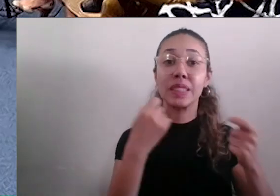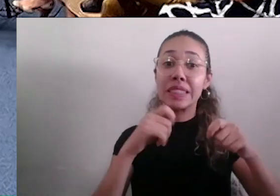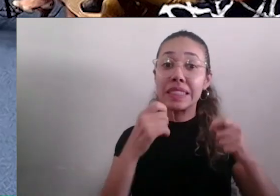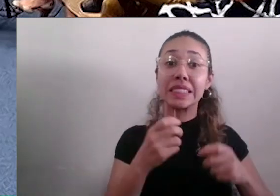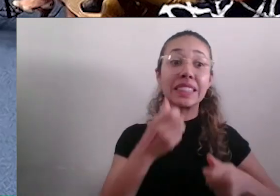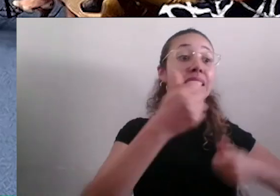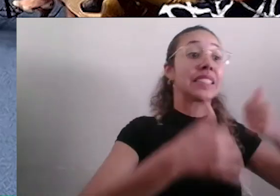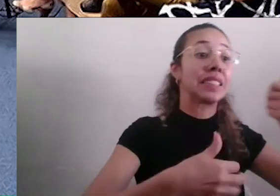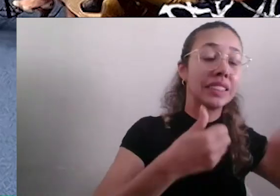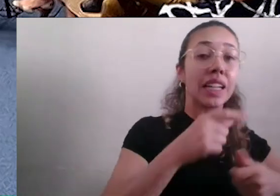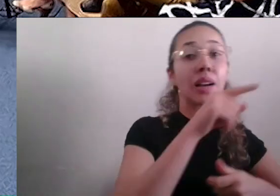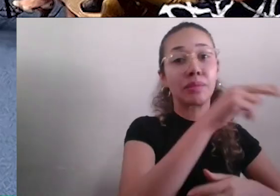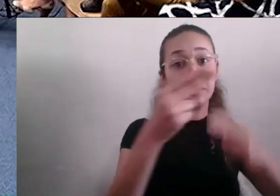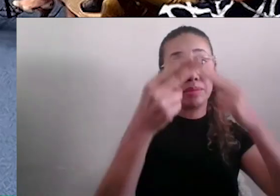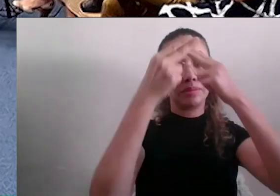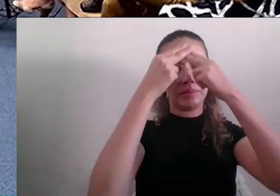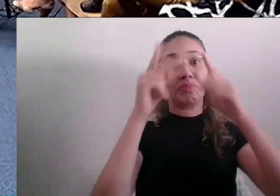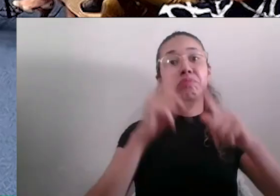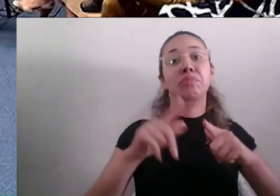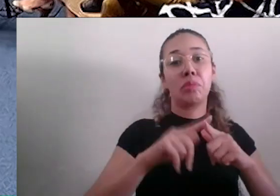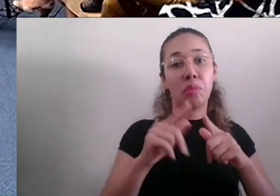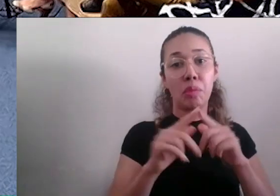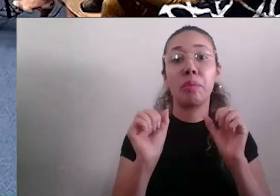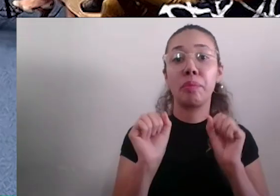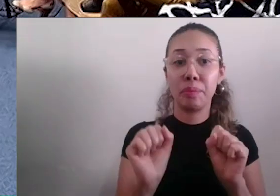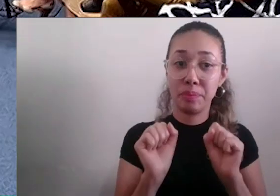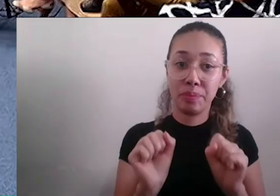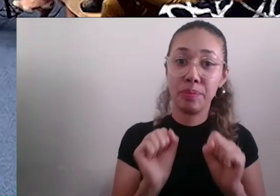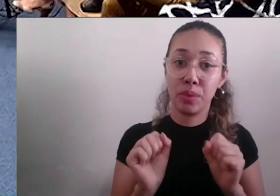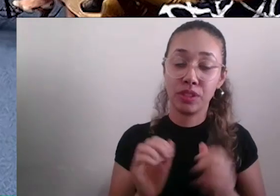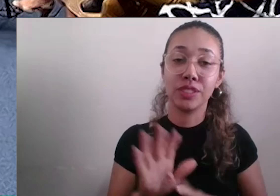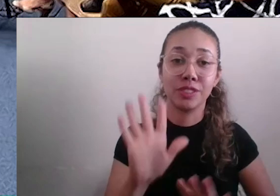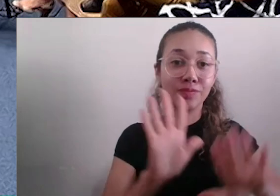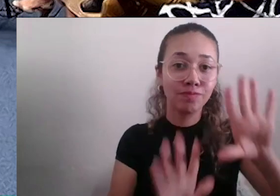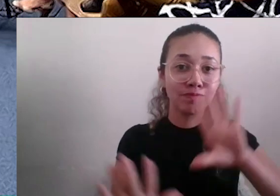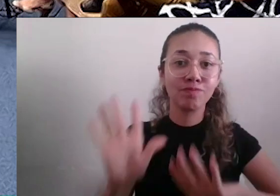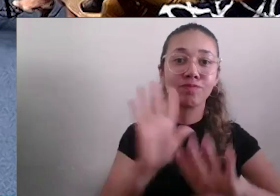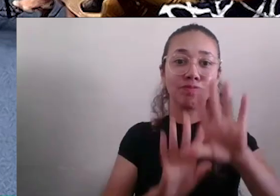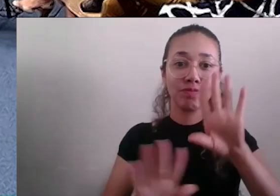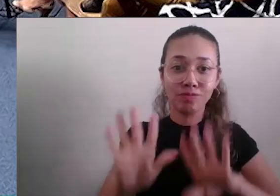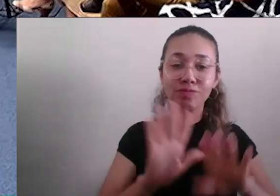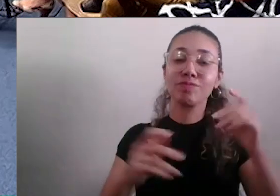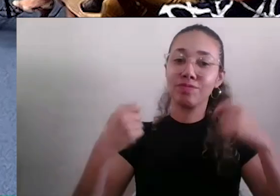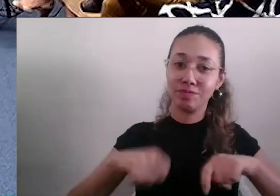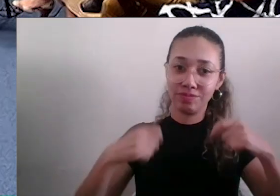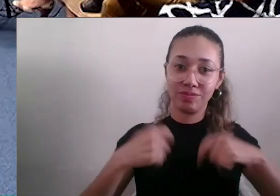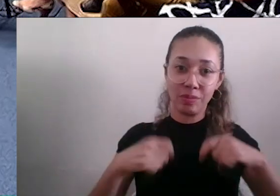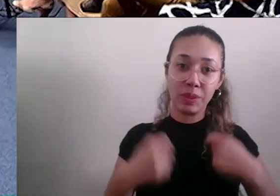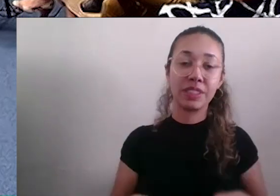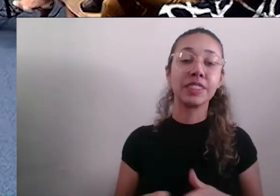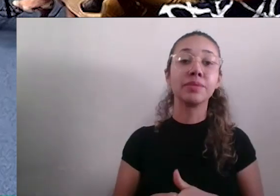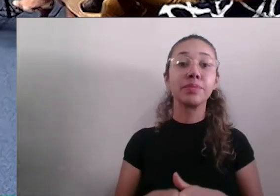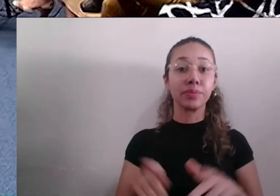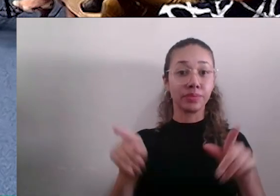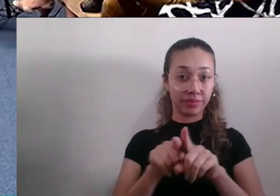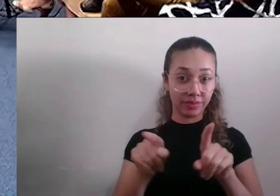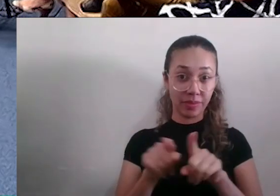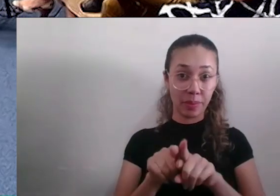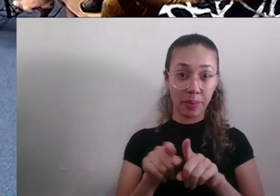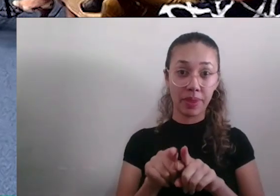causar um problema na vida dessas pessoas então a gente tava tomando muito cuidado muito cuidado com isso também e de